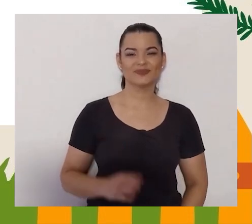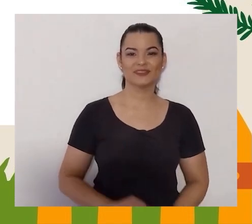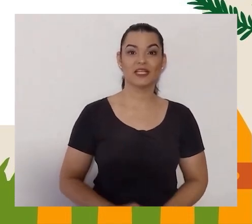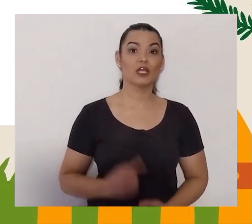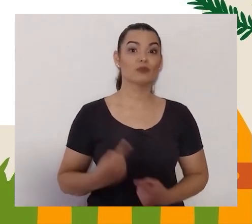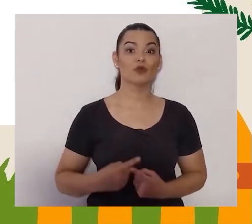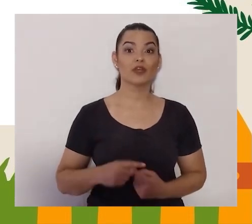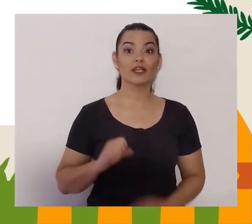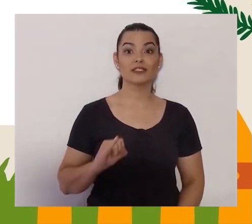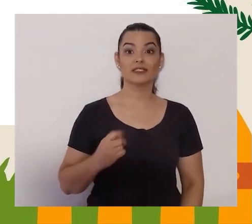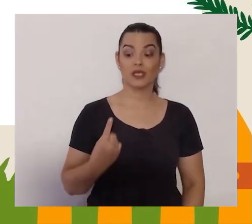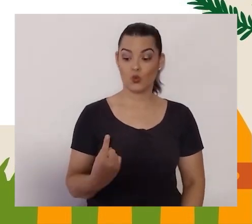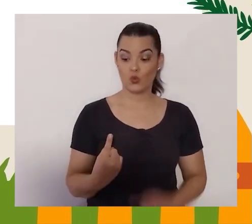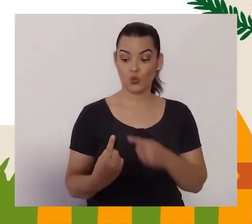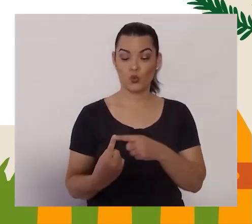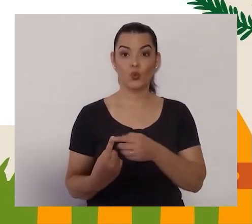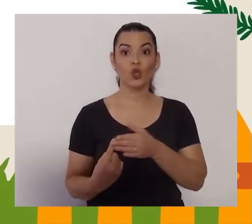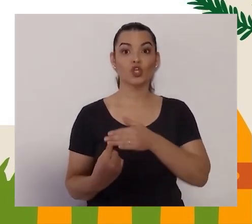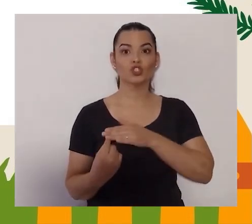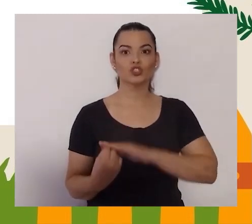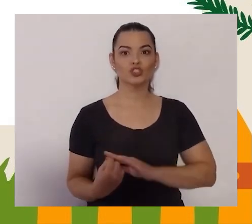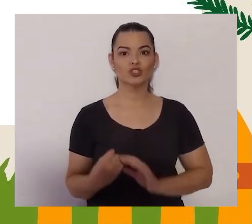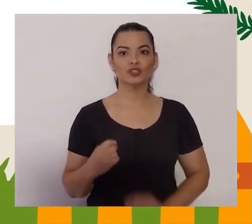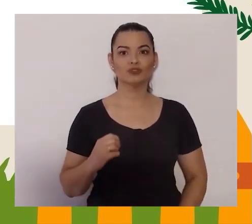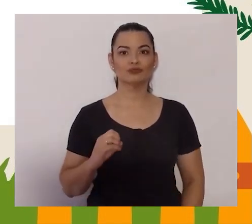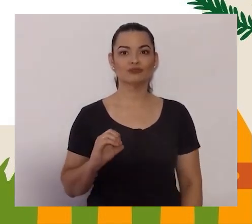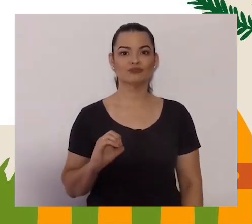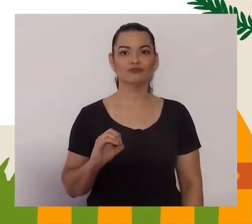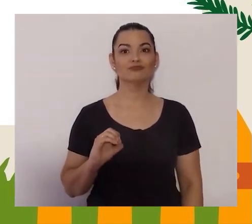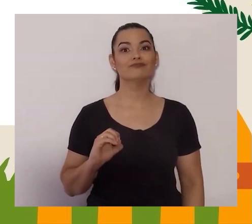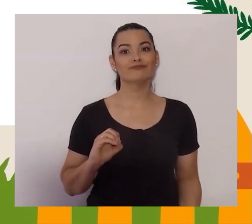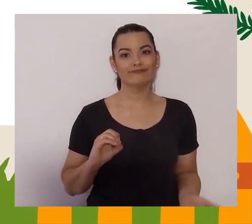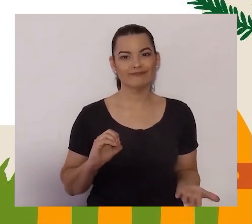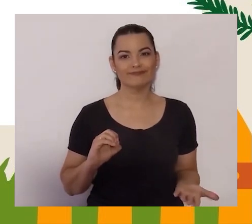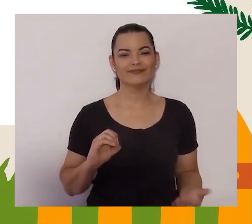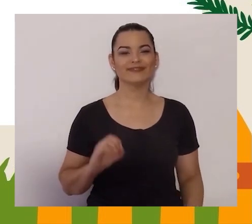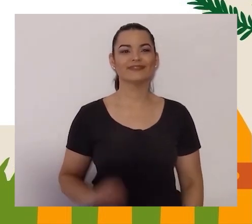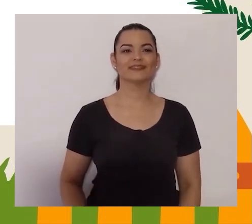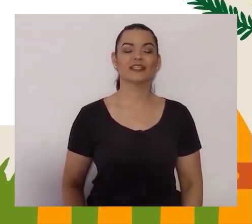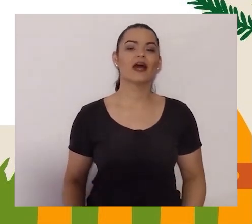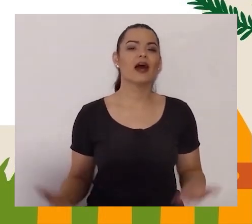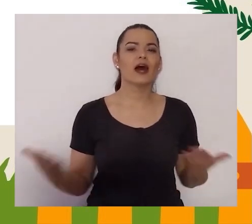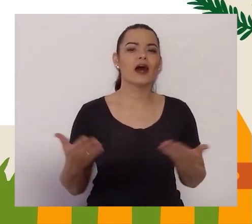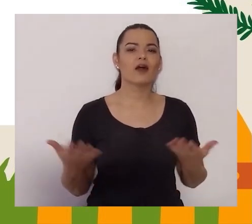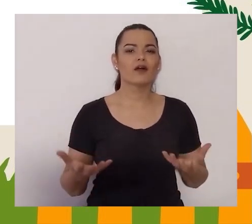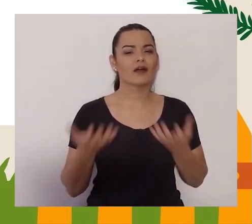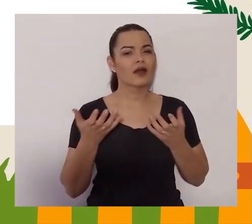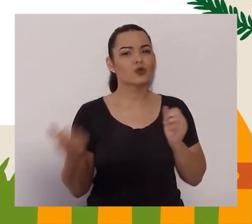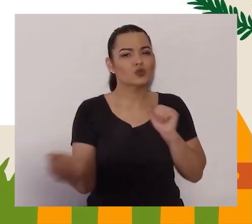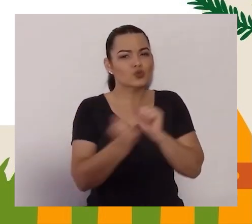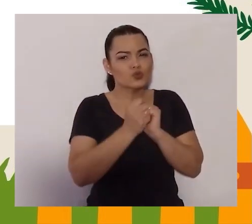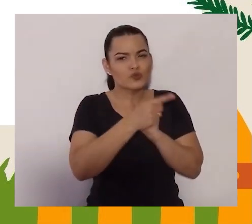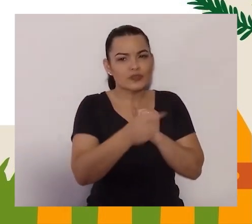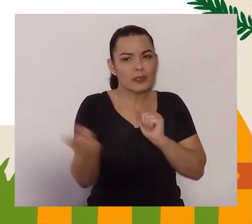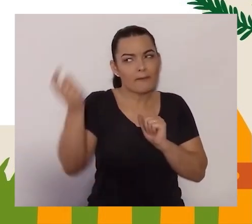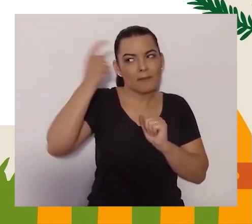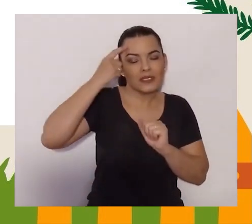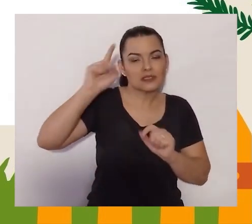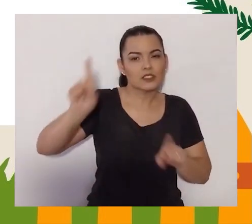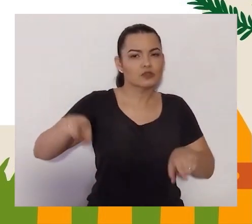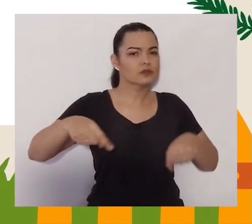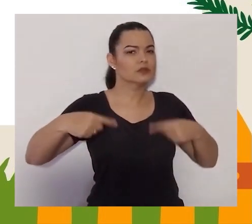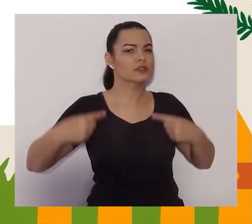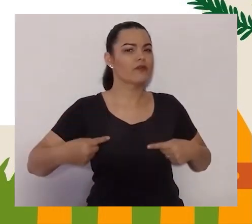1, porque 1 menos 1 igual a 0. Agora eu quero pensar num desafio juntinho com